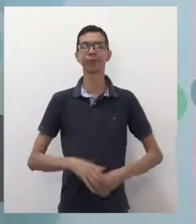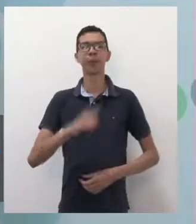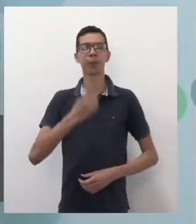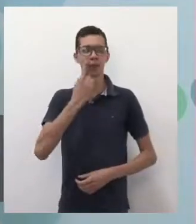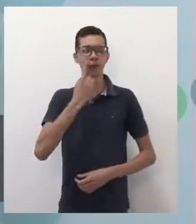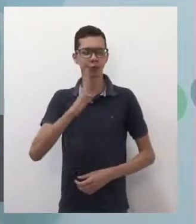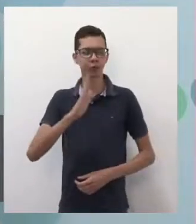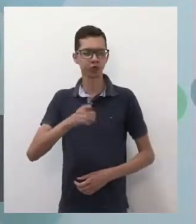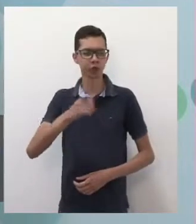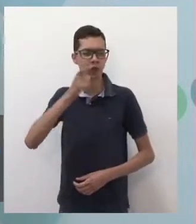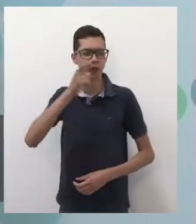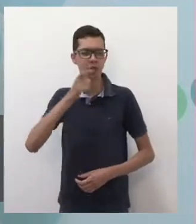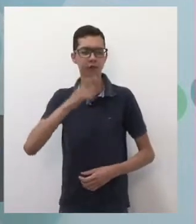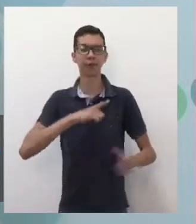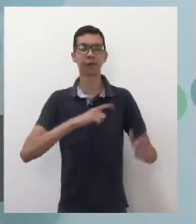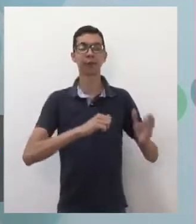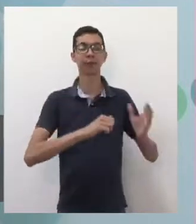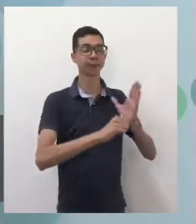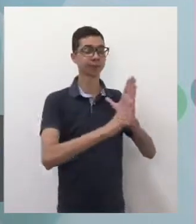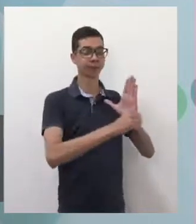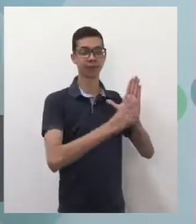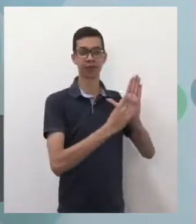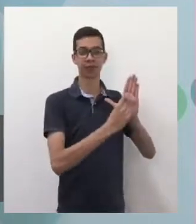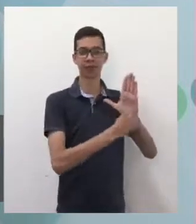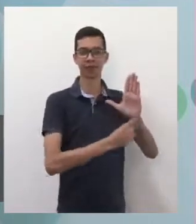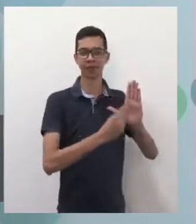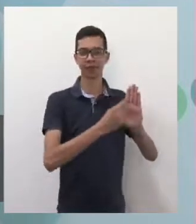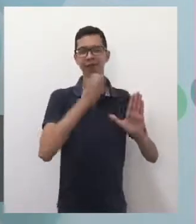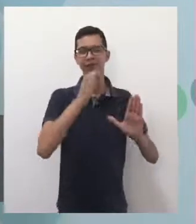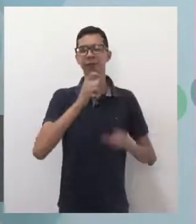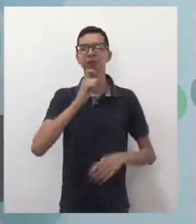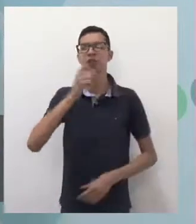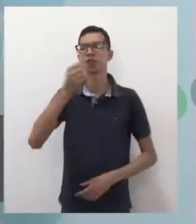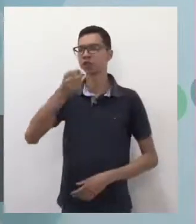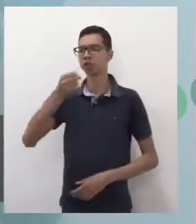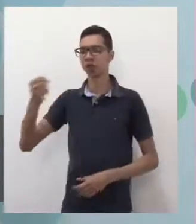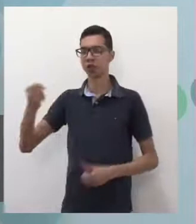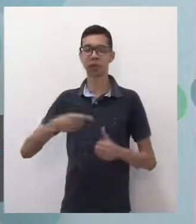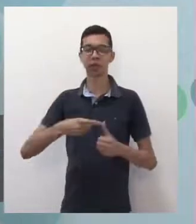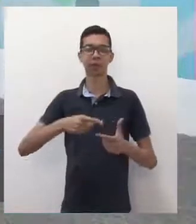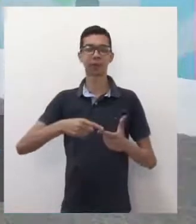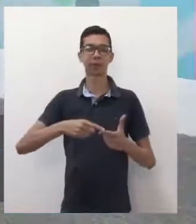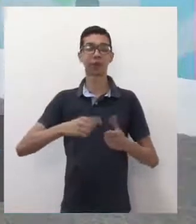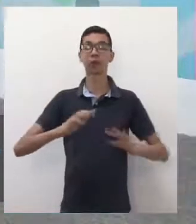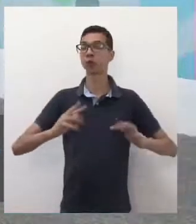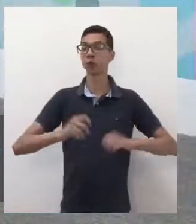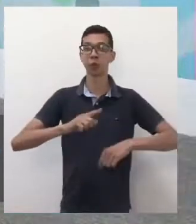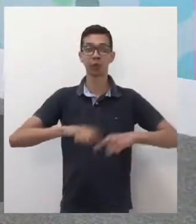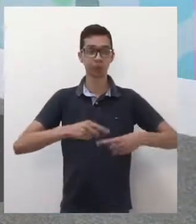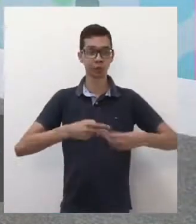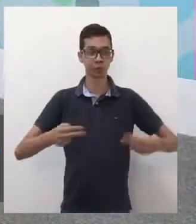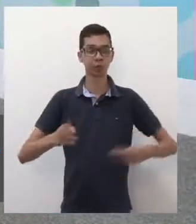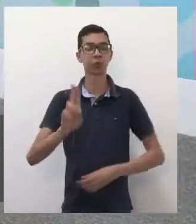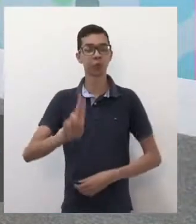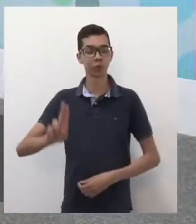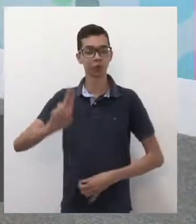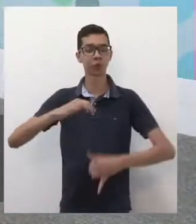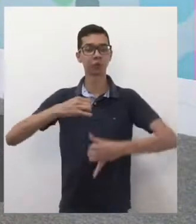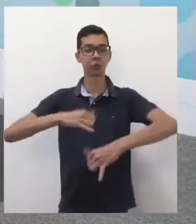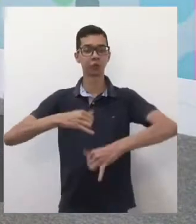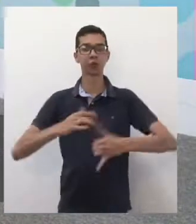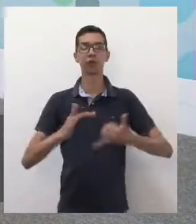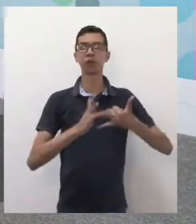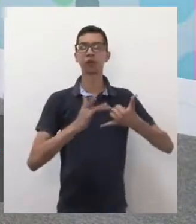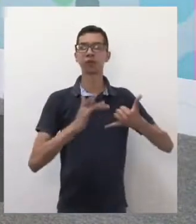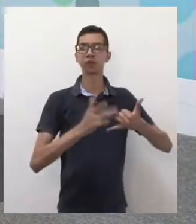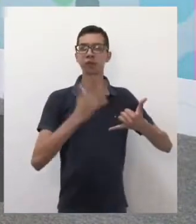que tem nos aparelhos eletrodomésticos, geladeira, micro-ondas? Todos deveriam ter, inclusive o celular. Eu não sei por que no celular não tem, nem